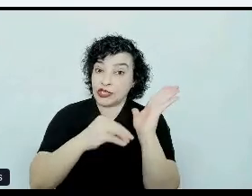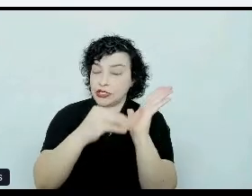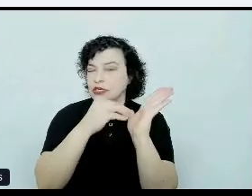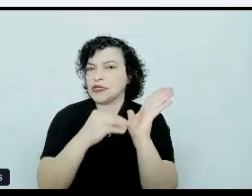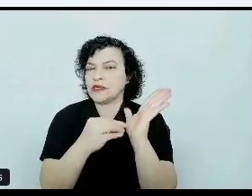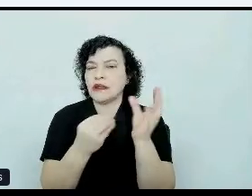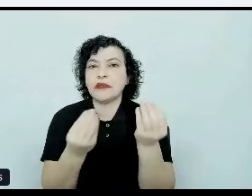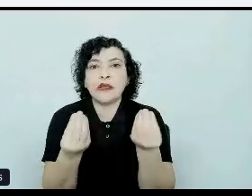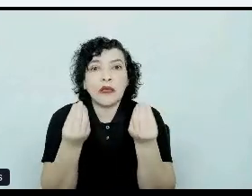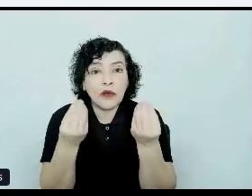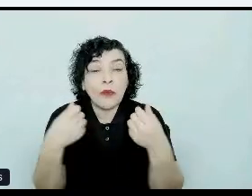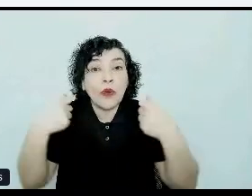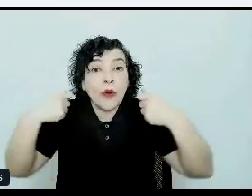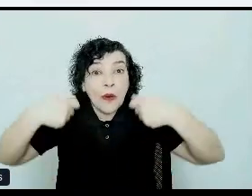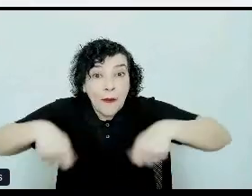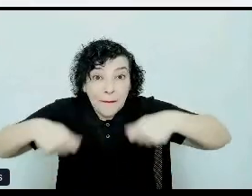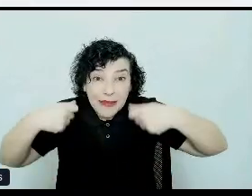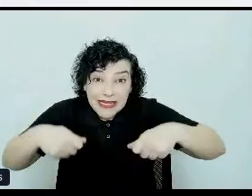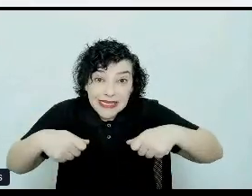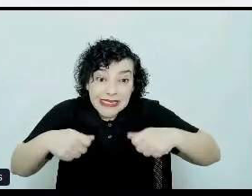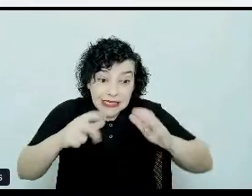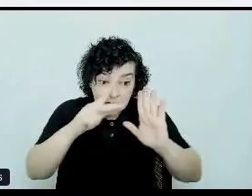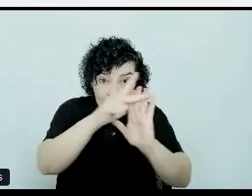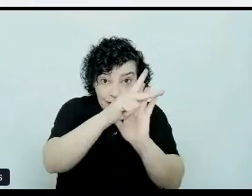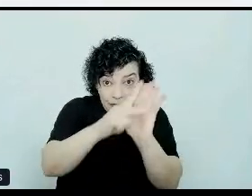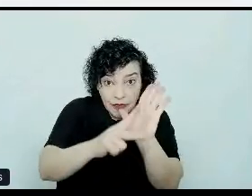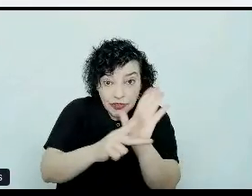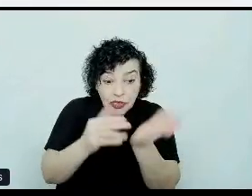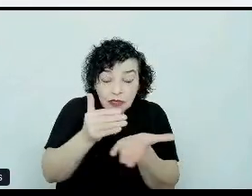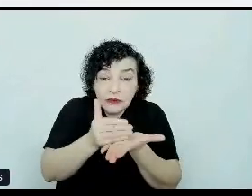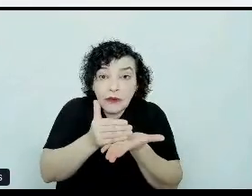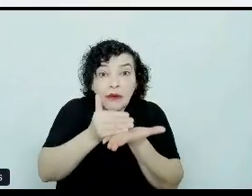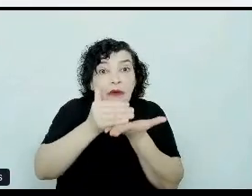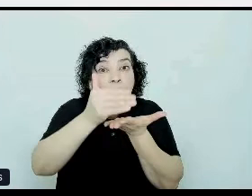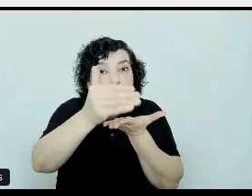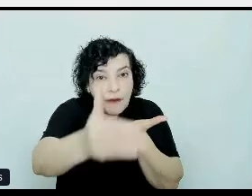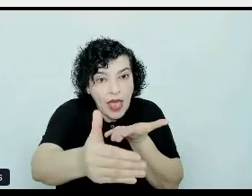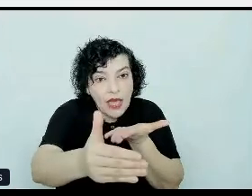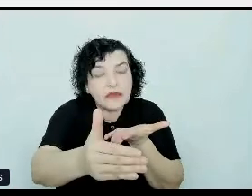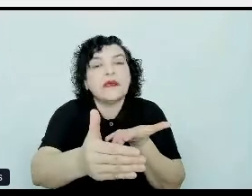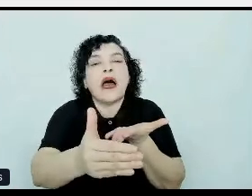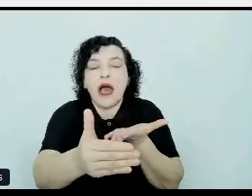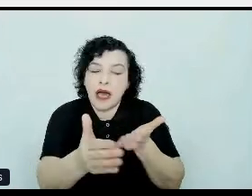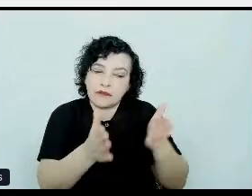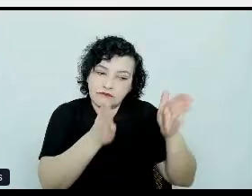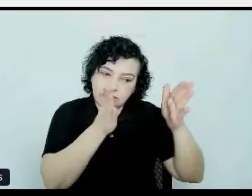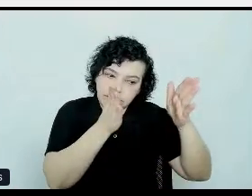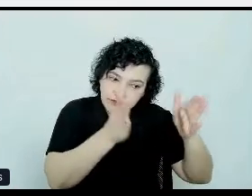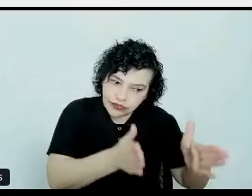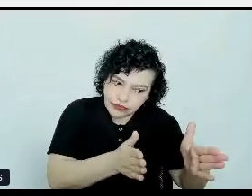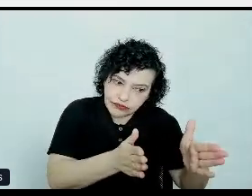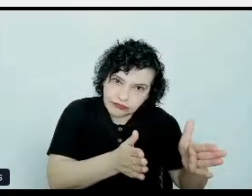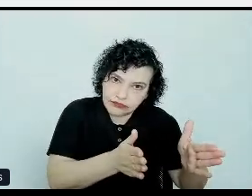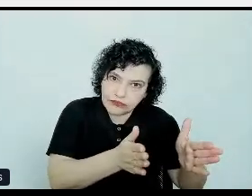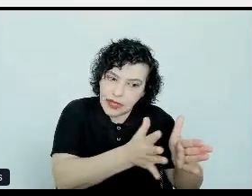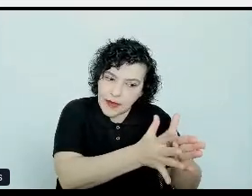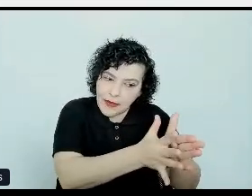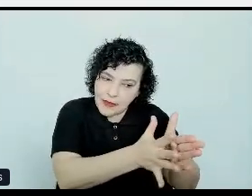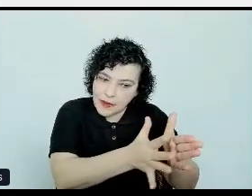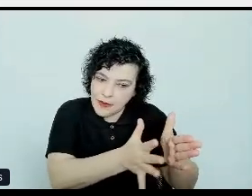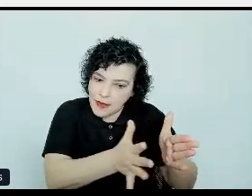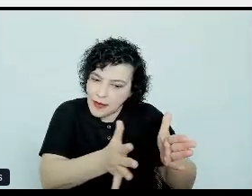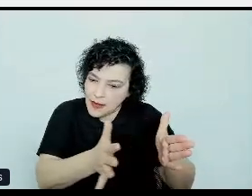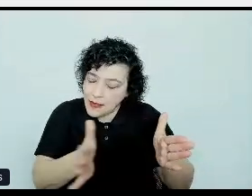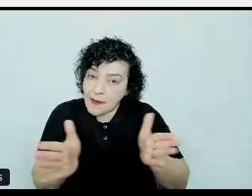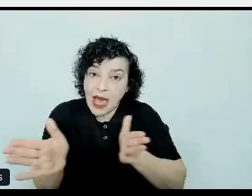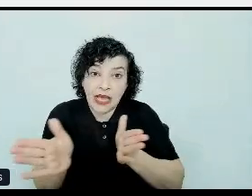que se faz isso, né, de forma escalável? Como que a gente faz acessibilidade, que é um assunto de todos, né? Não é um assunto